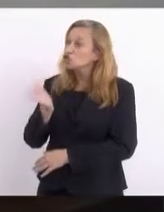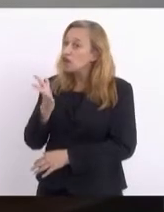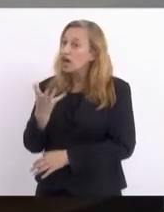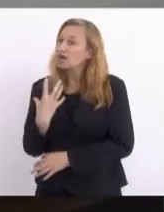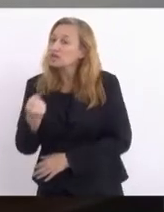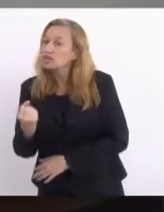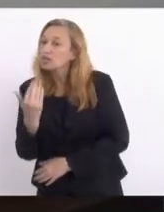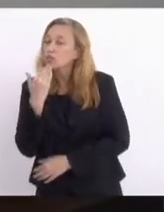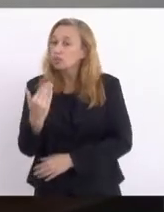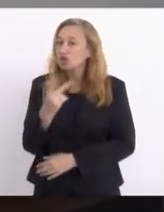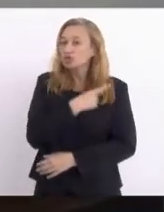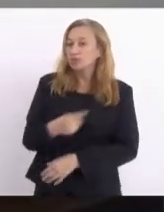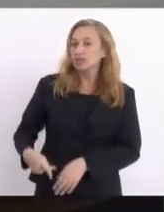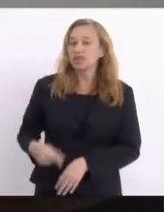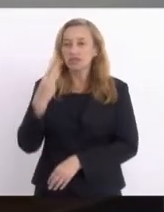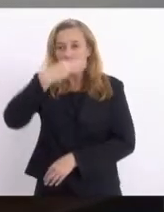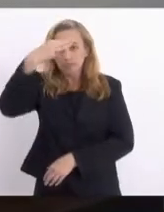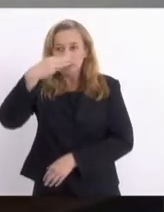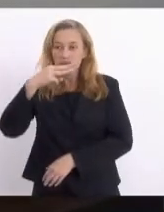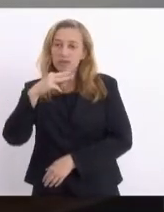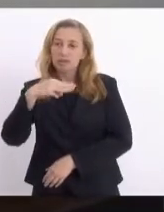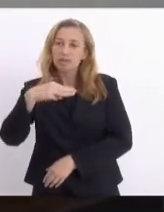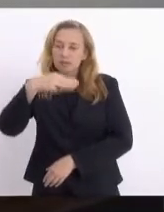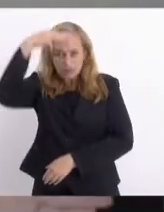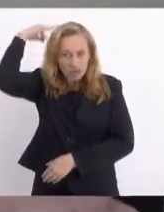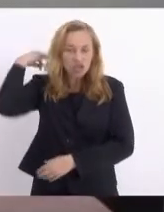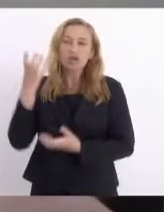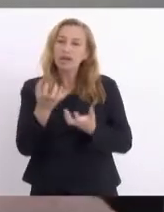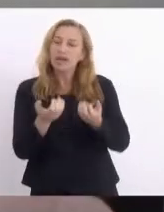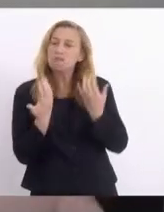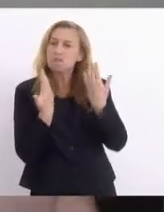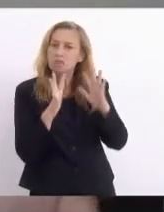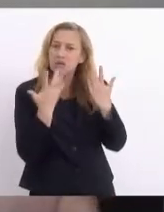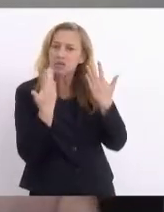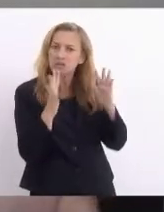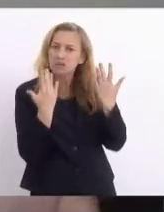pedido do presidente Márcio Pacheco. Quero cumprimentar o Márcio, que realmente,